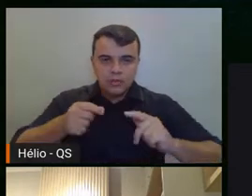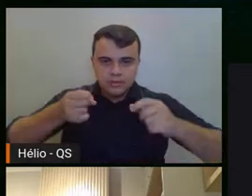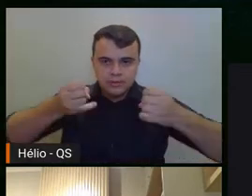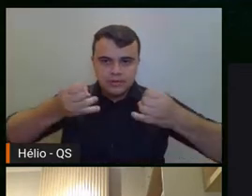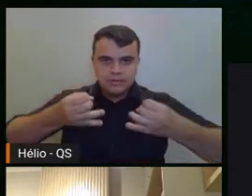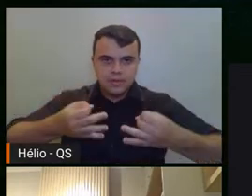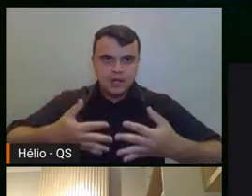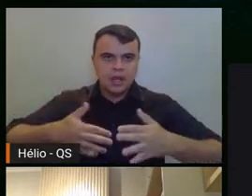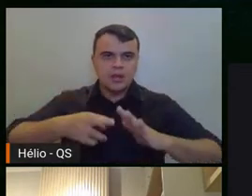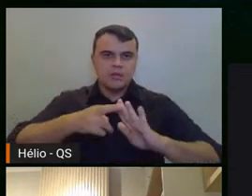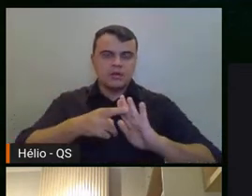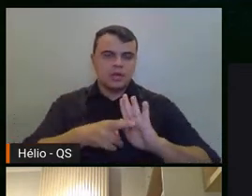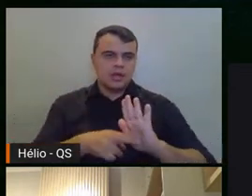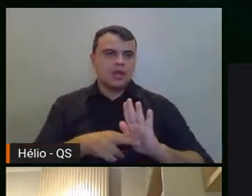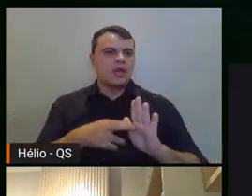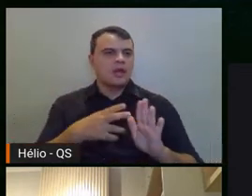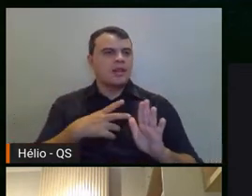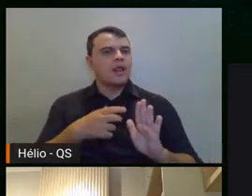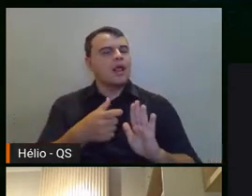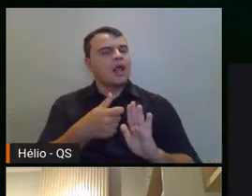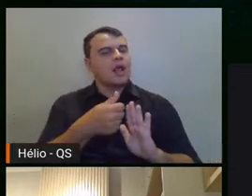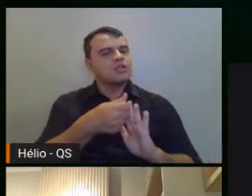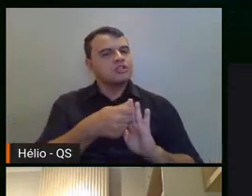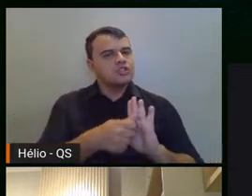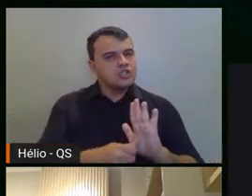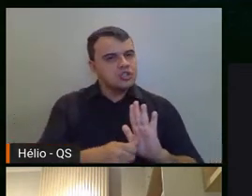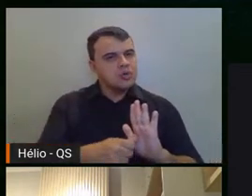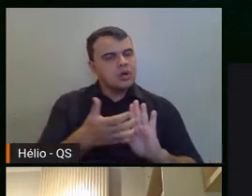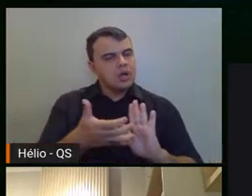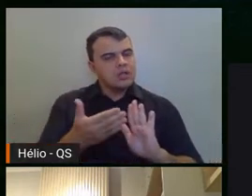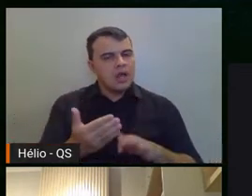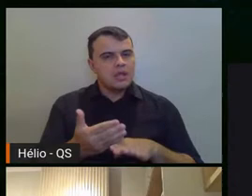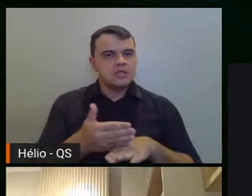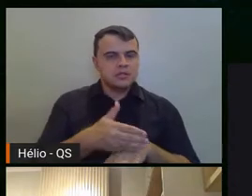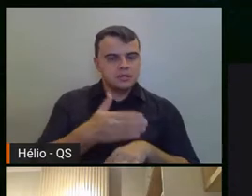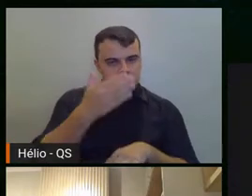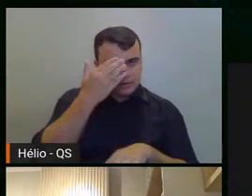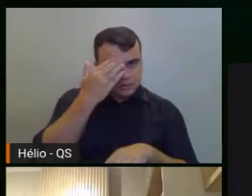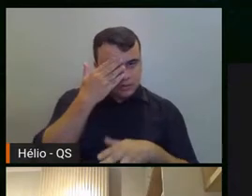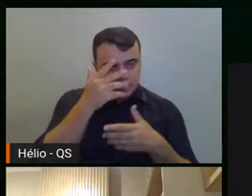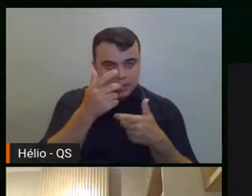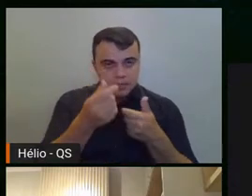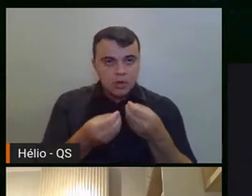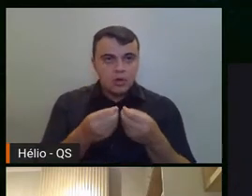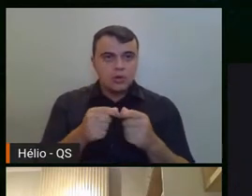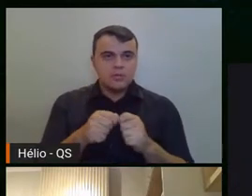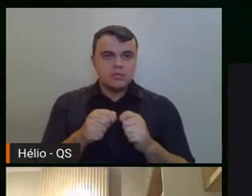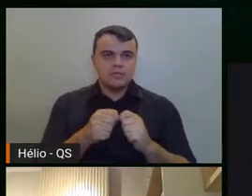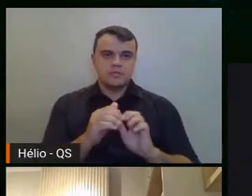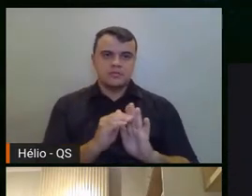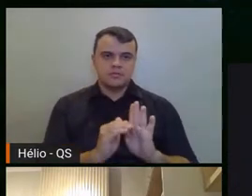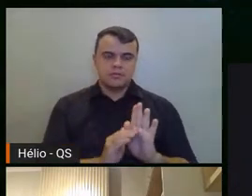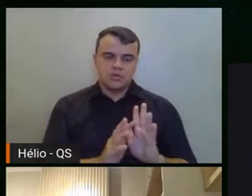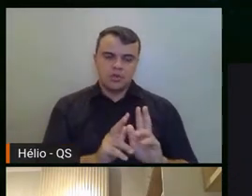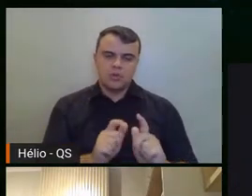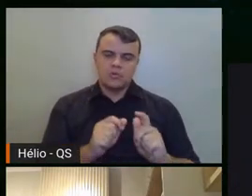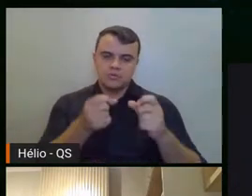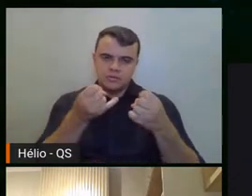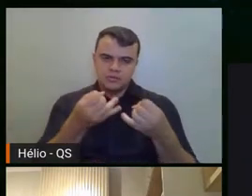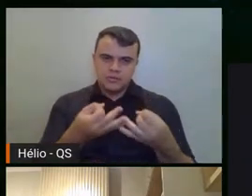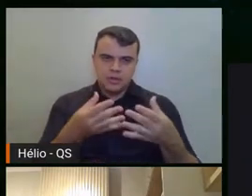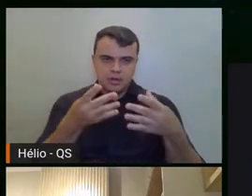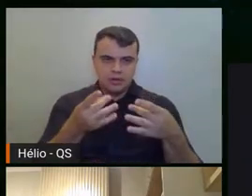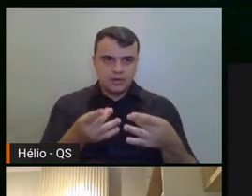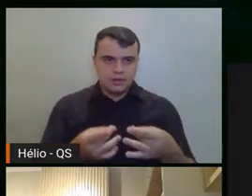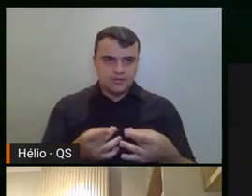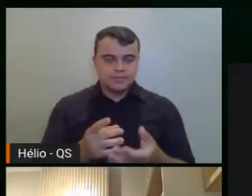tem o regulamento tem um artigo escrito aqui caso vocês queiram acessar para entender como é que funciona o ranking Então tá tudo bem detalhado